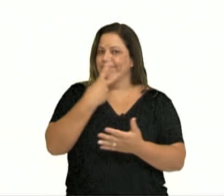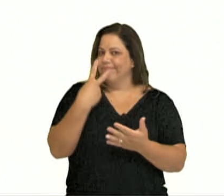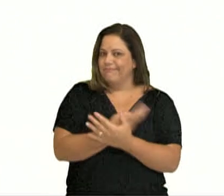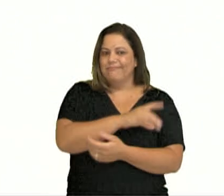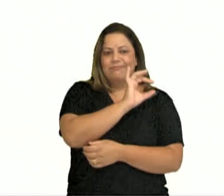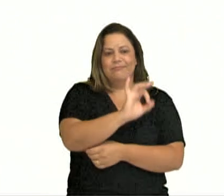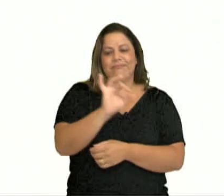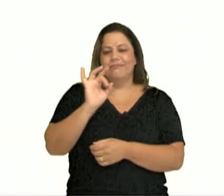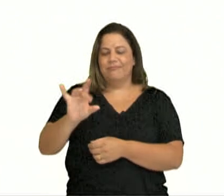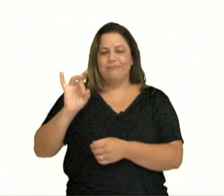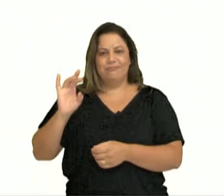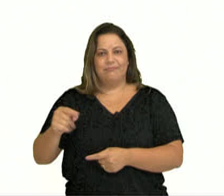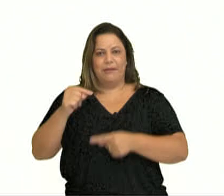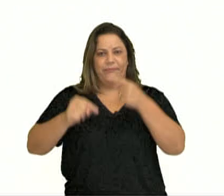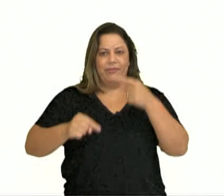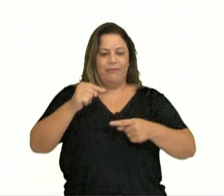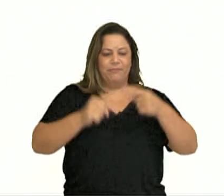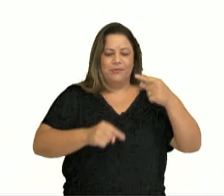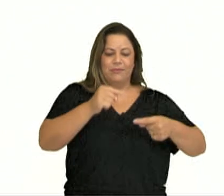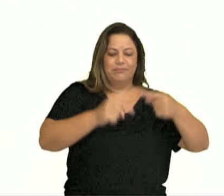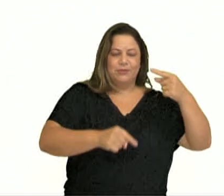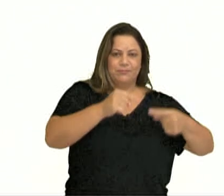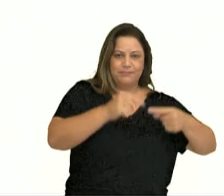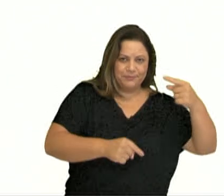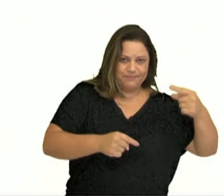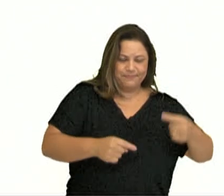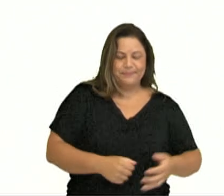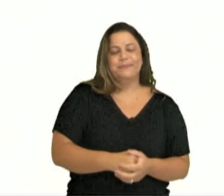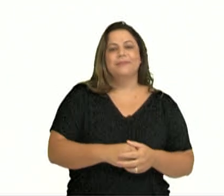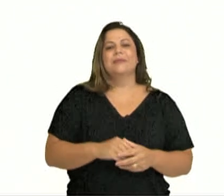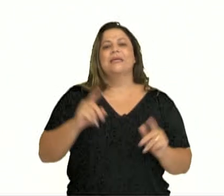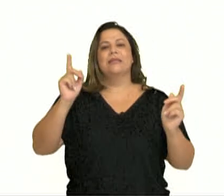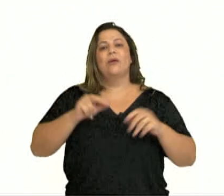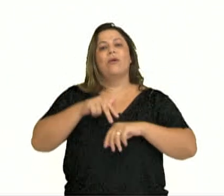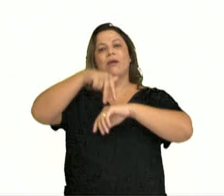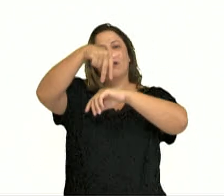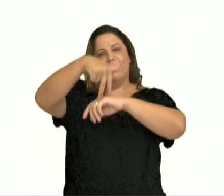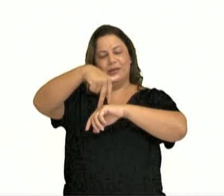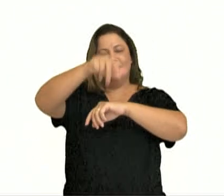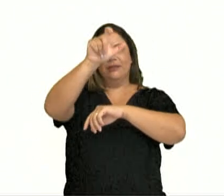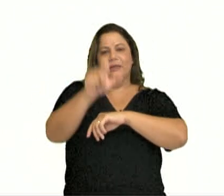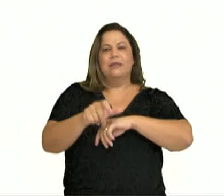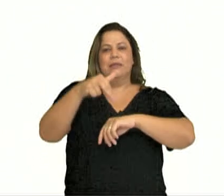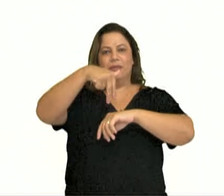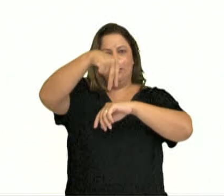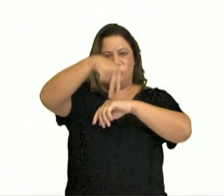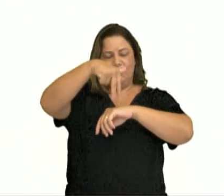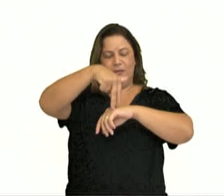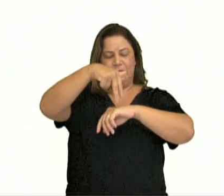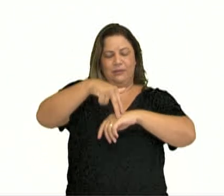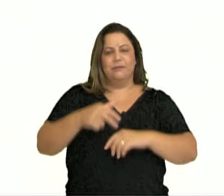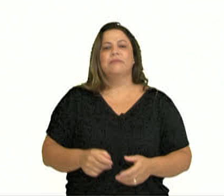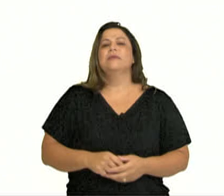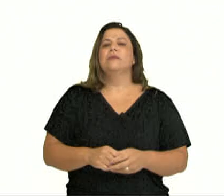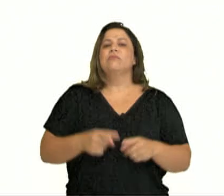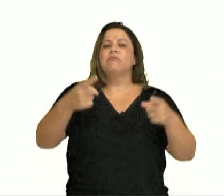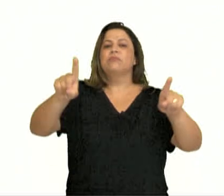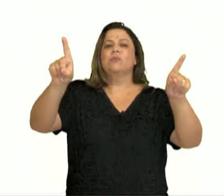em relação aos outros. Entra então a figura do maestro, um compositor, o maestro